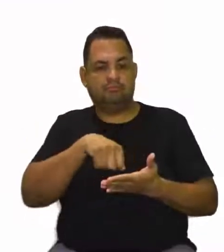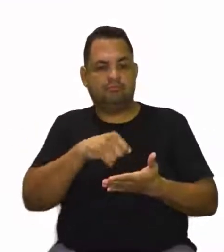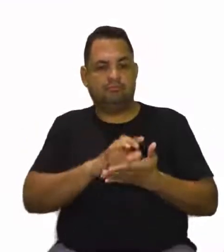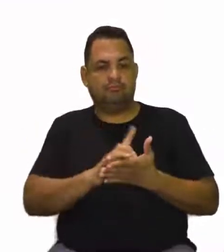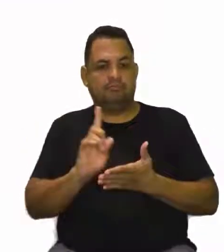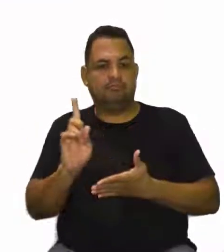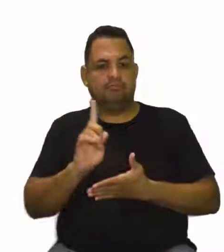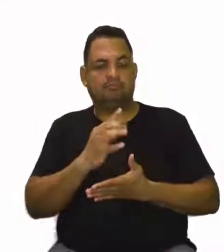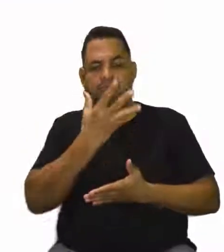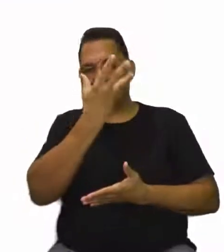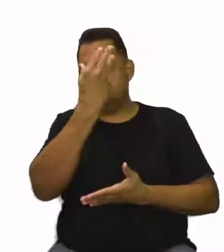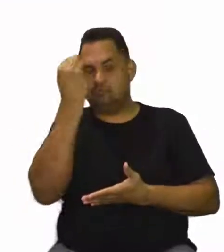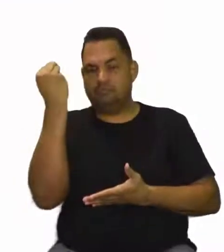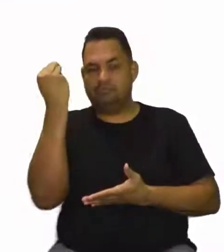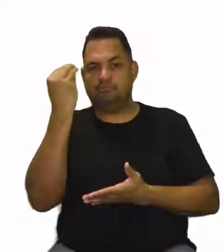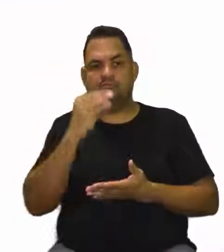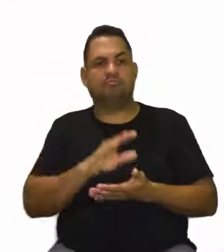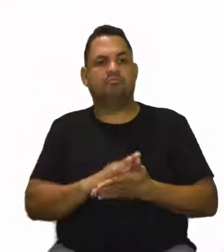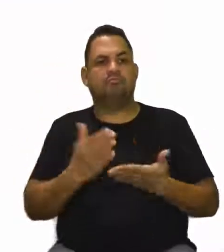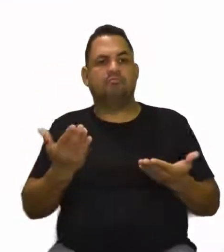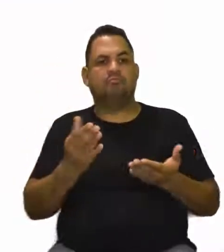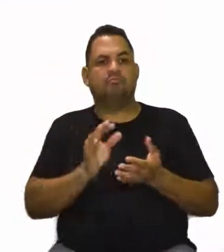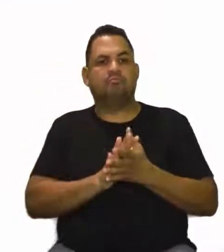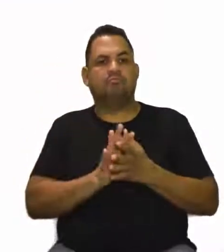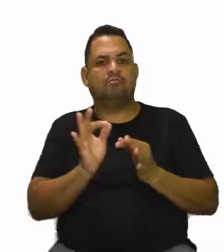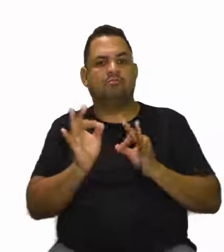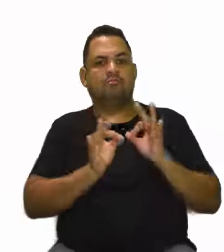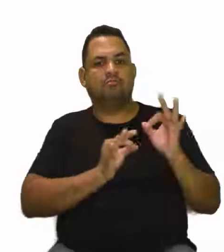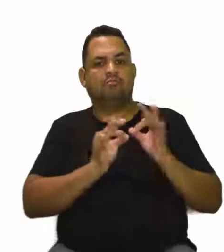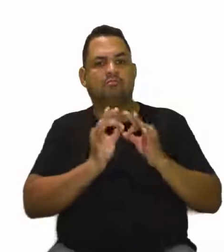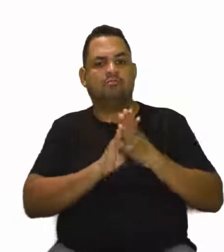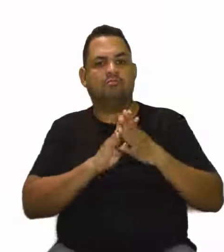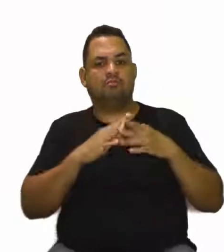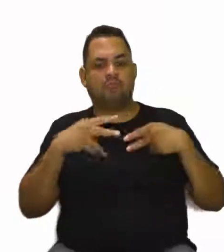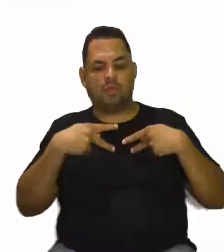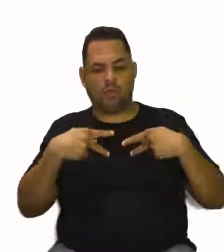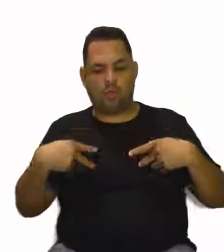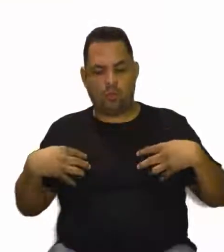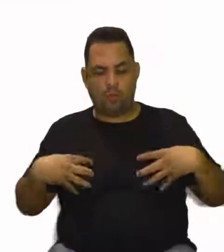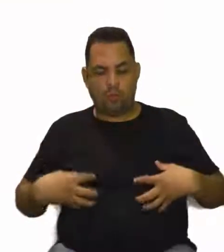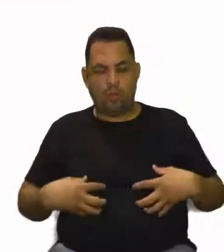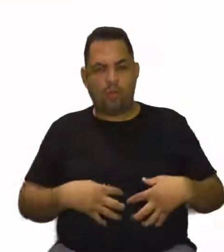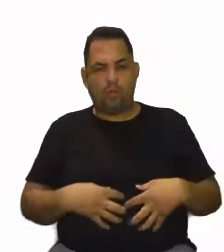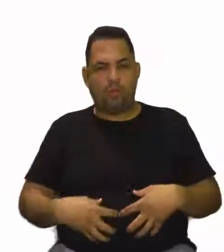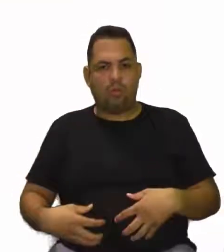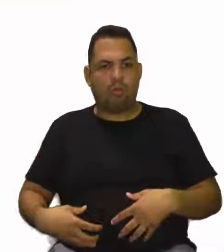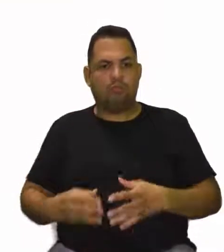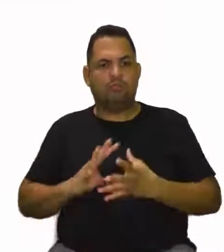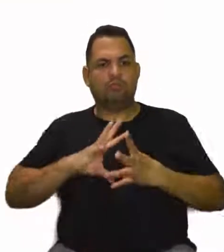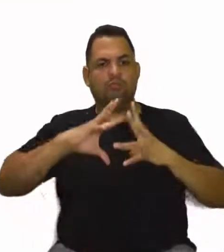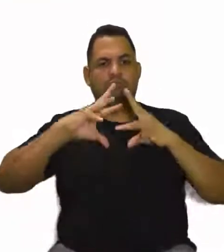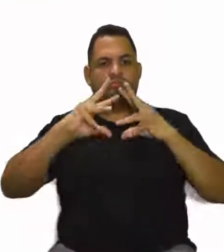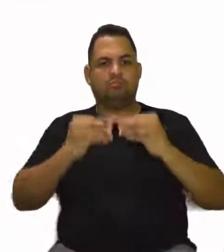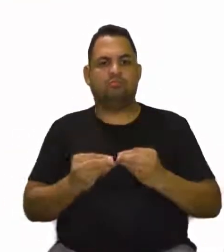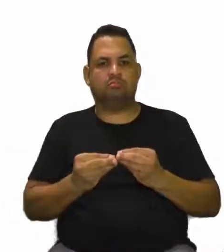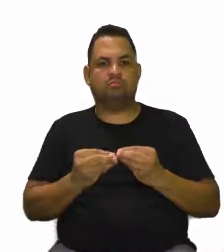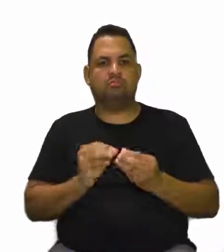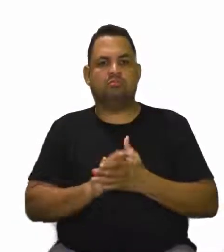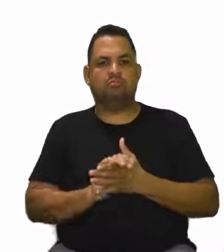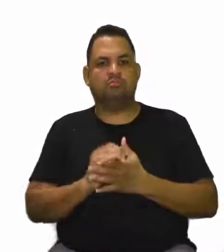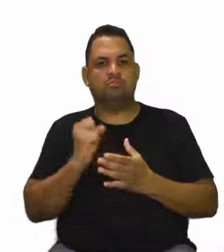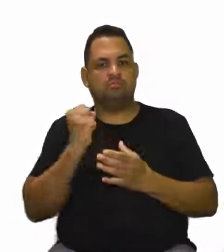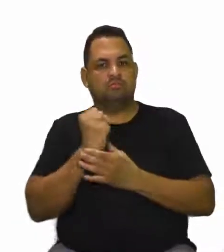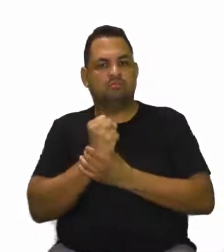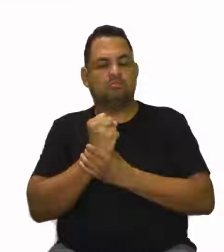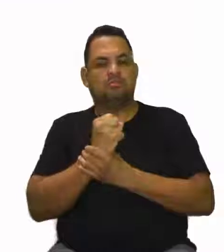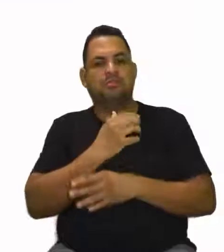não esquecer. Então a finalidade é preparar o organismo de maneira íntegra, segura